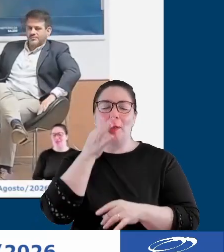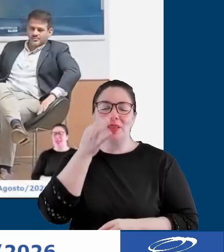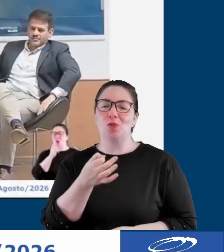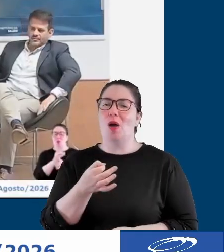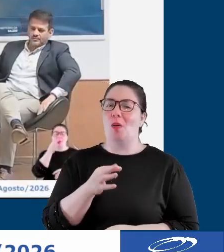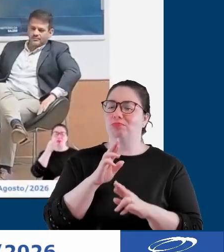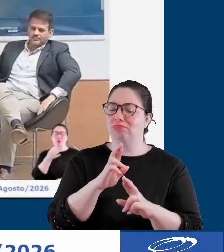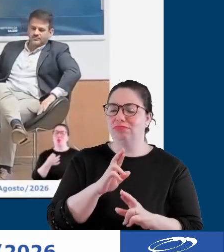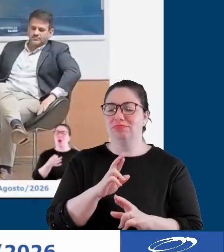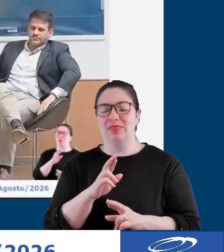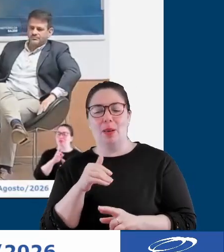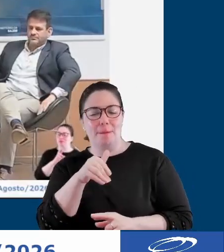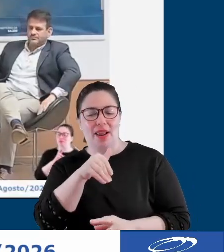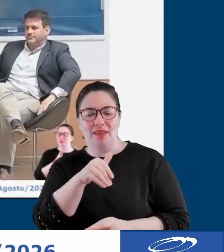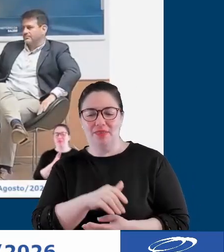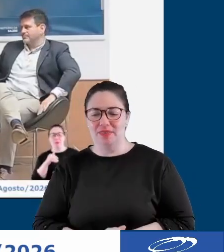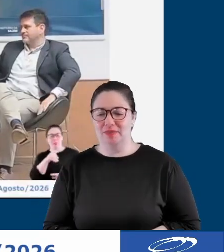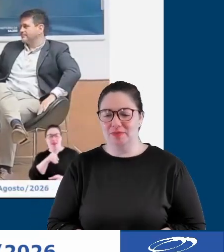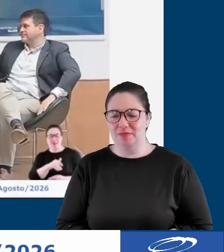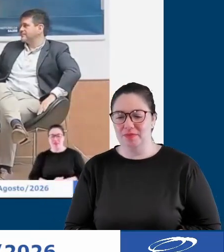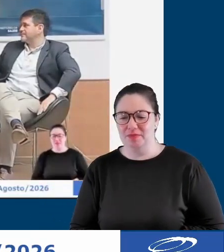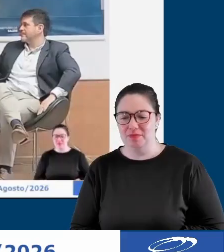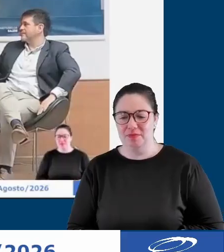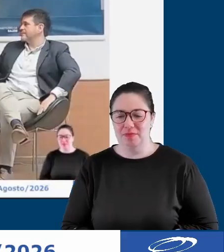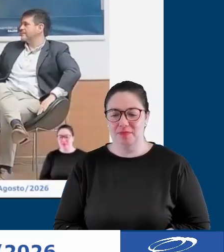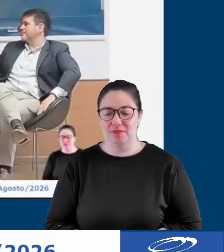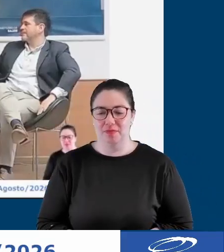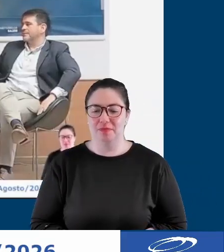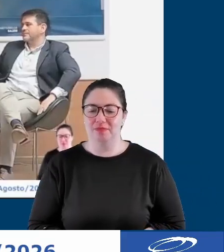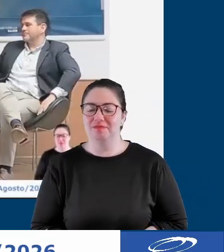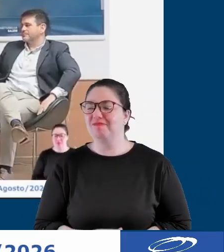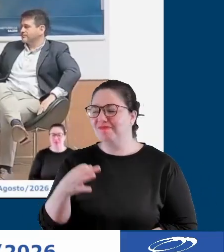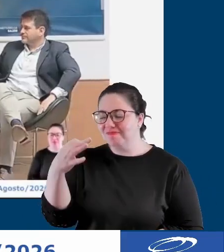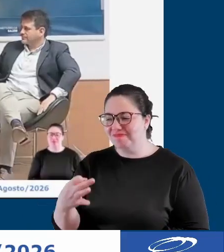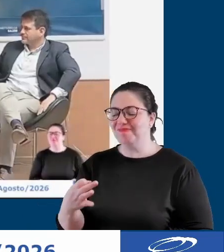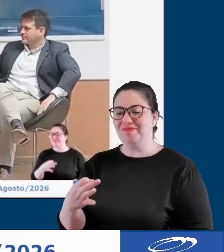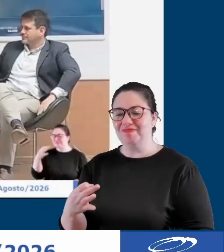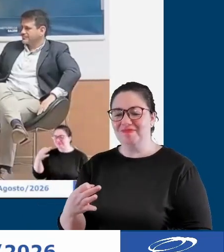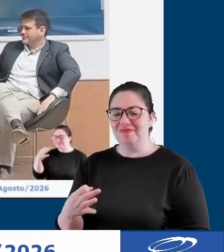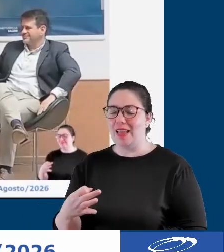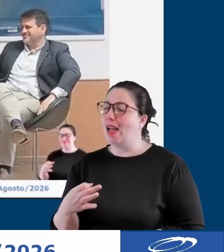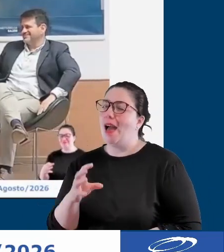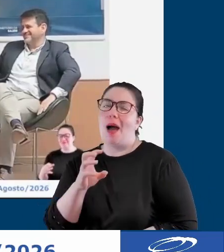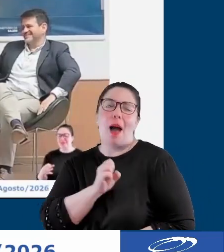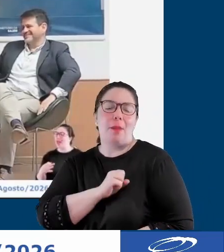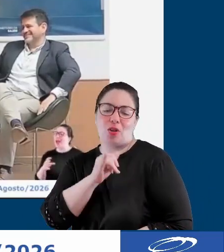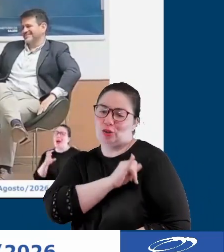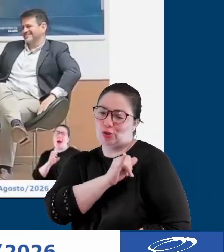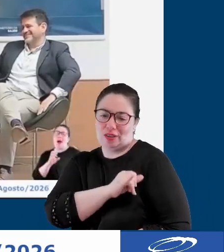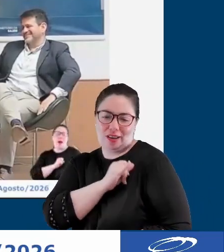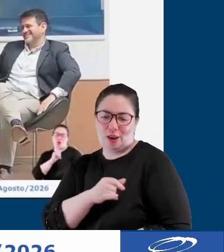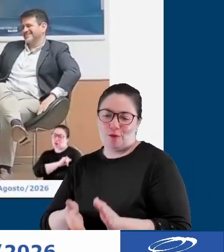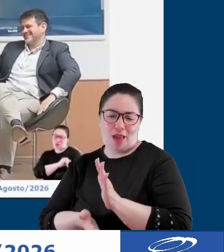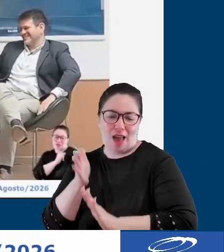alguma oportunidade. Com certeza, não. Conte comigo, eu adoro ir para o Rio de Janeiro. Eu estava com o Alderico esse fim de